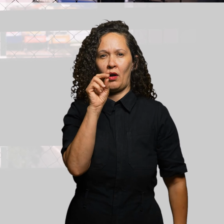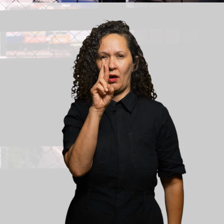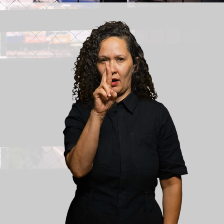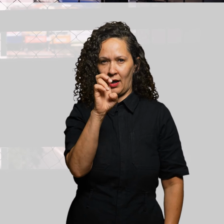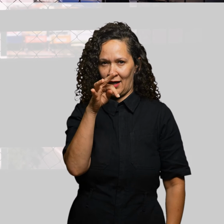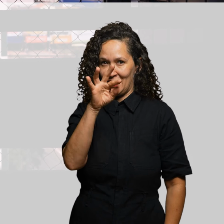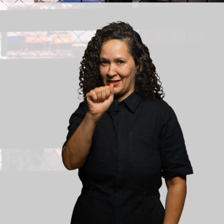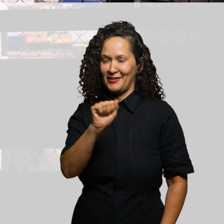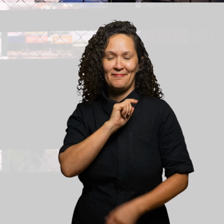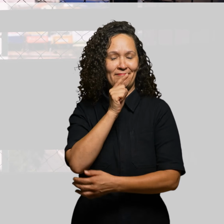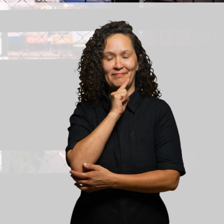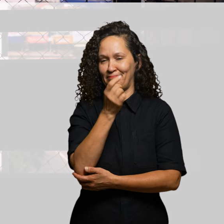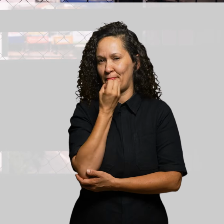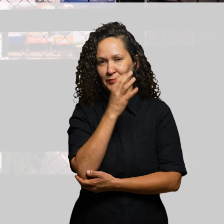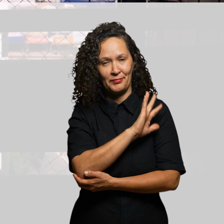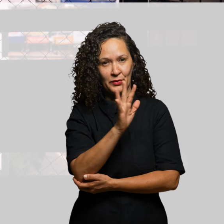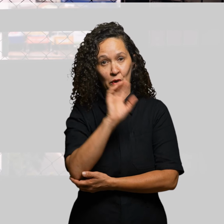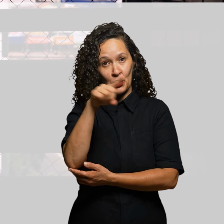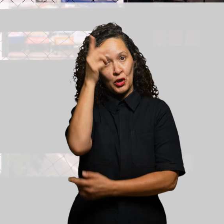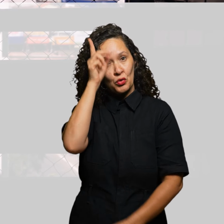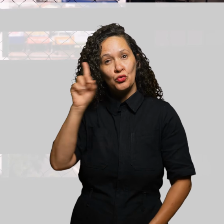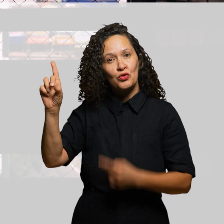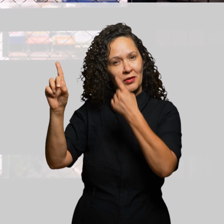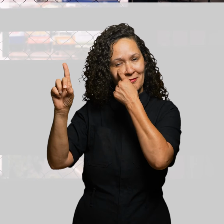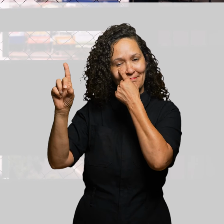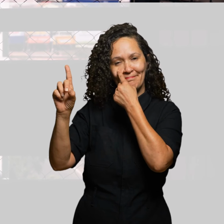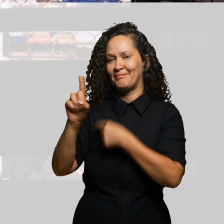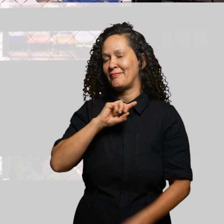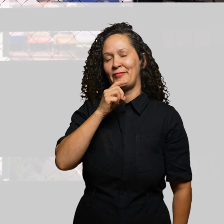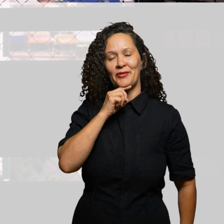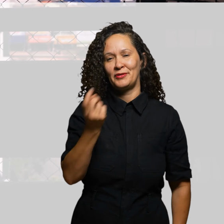Mas não teve sucesso. Depois eu fiz do olho direito também, não teve sucesso.